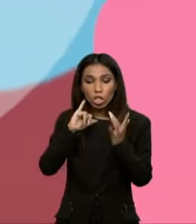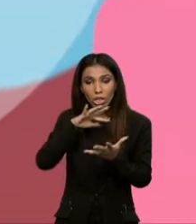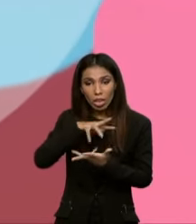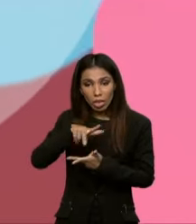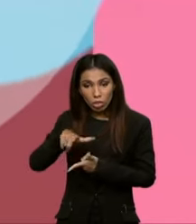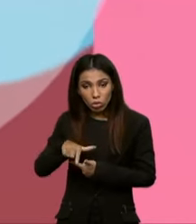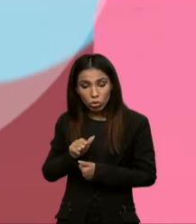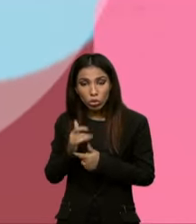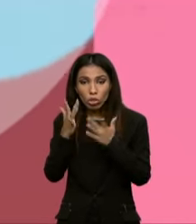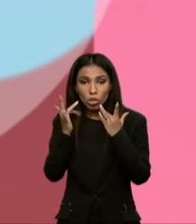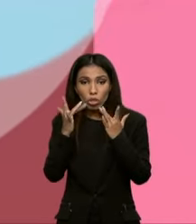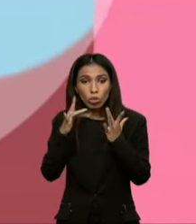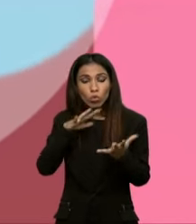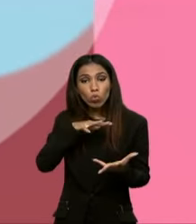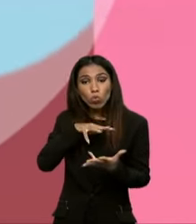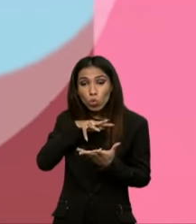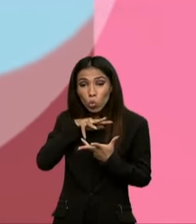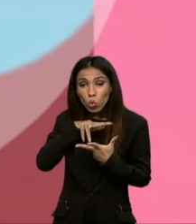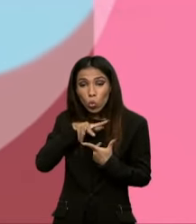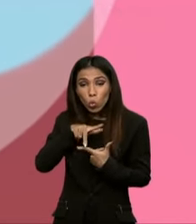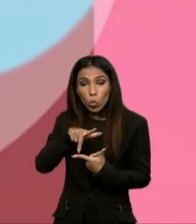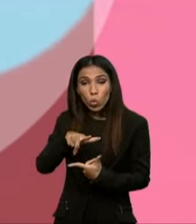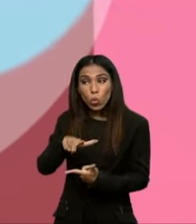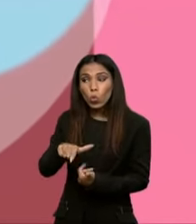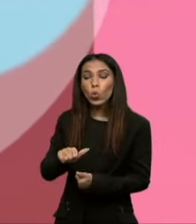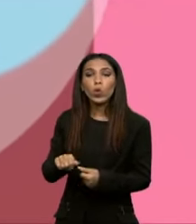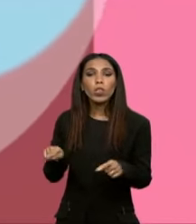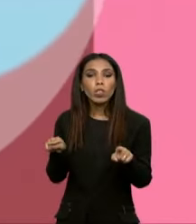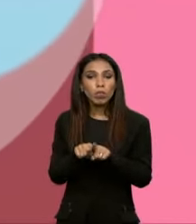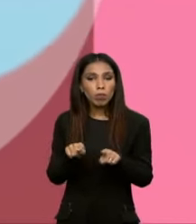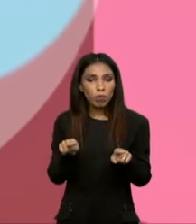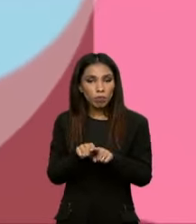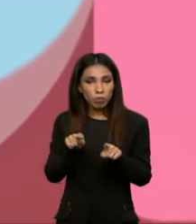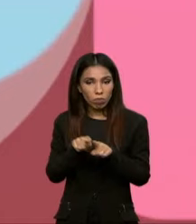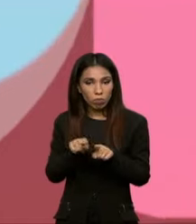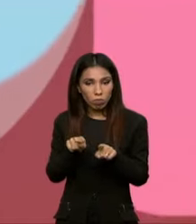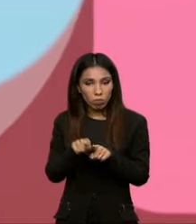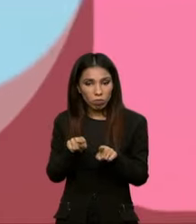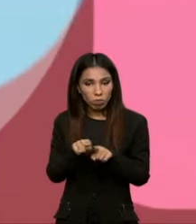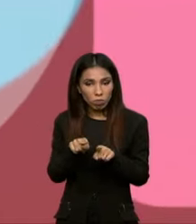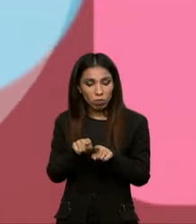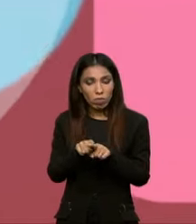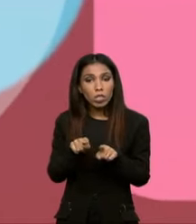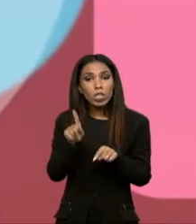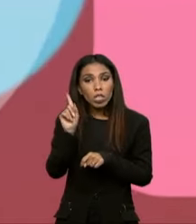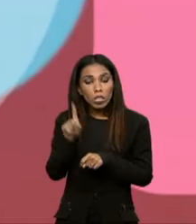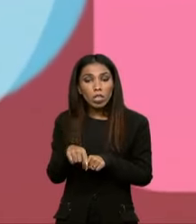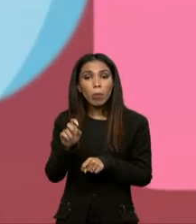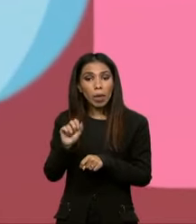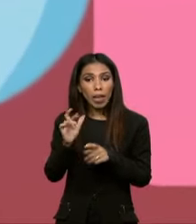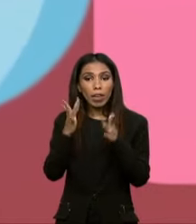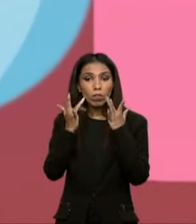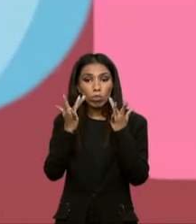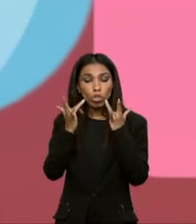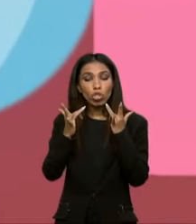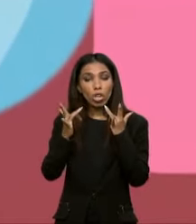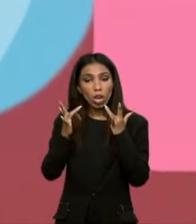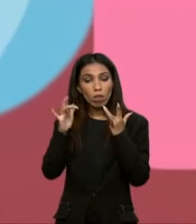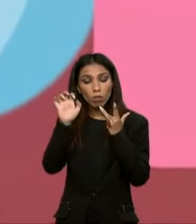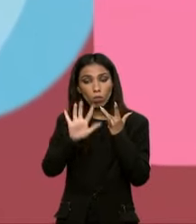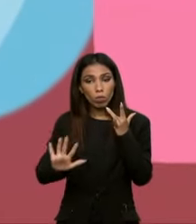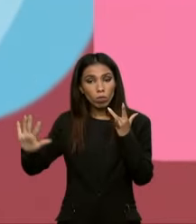feiras de teatro do mundo, que inclusive baliza o mercado de teatro na Europa.